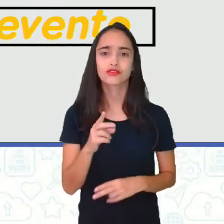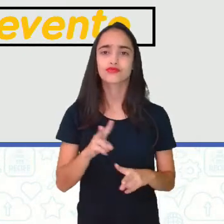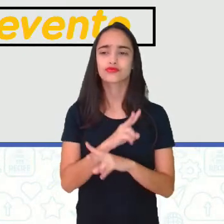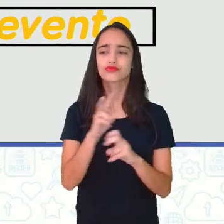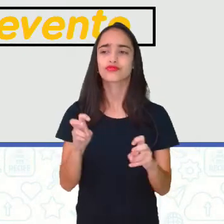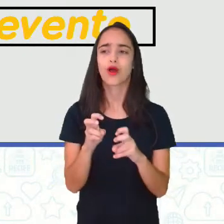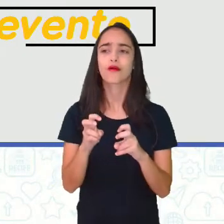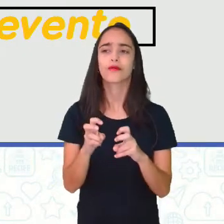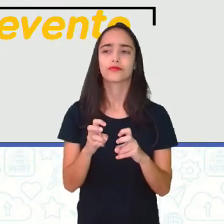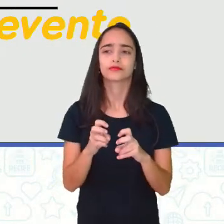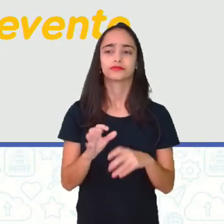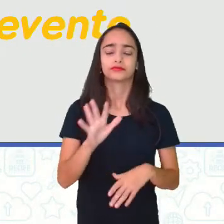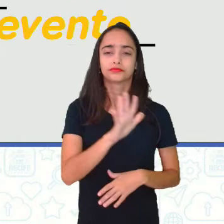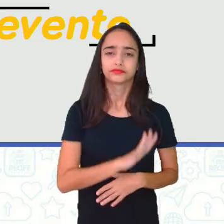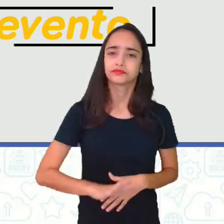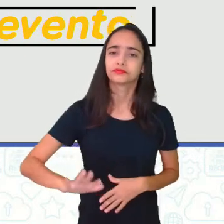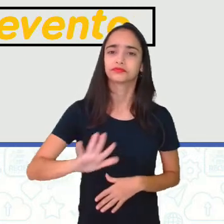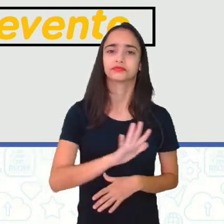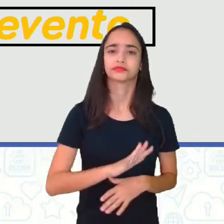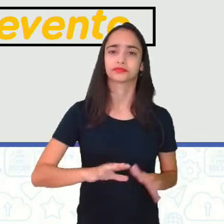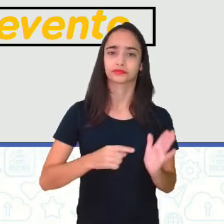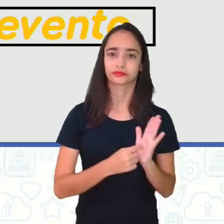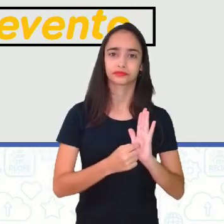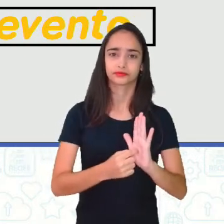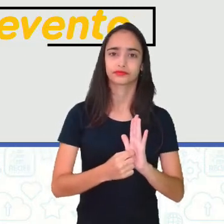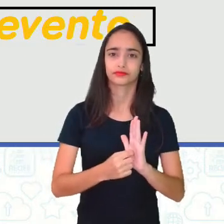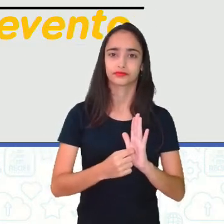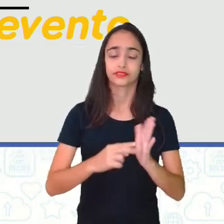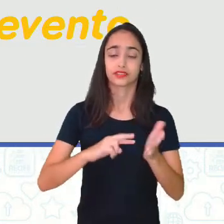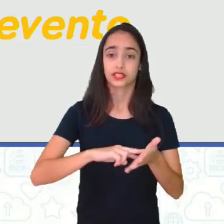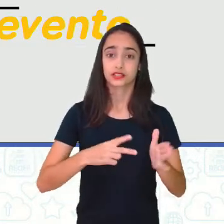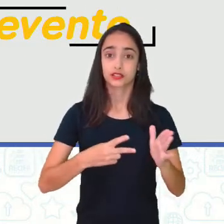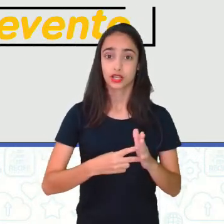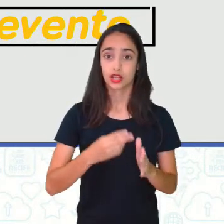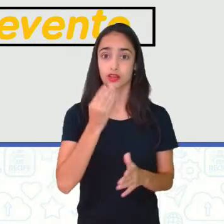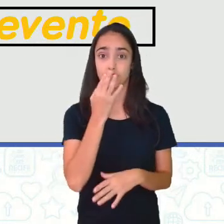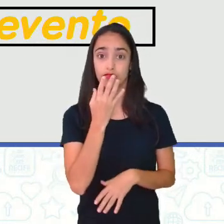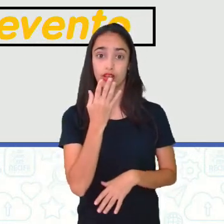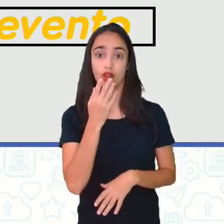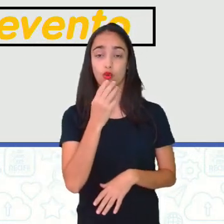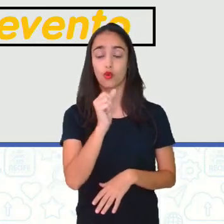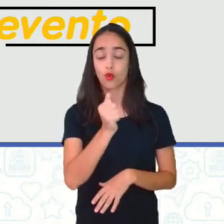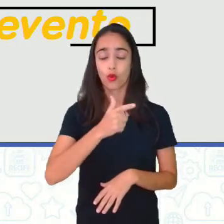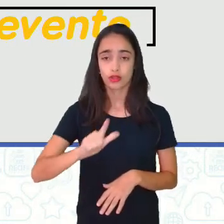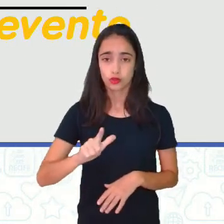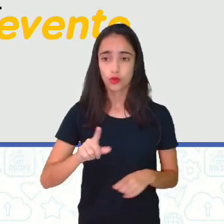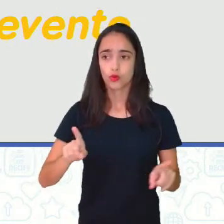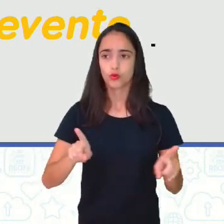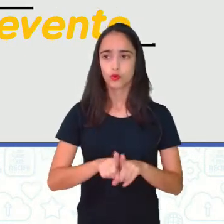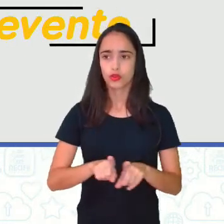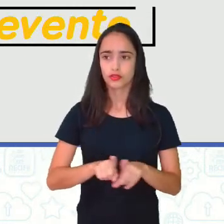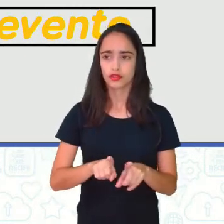Espaço amostral, essa parte toda de azul. E o evento é